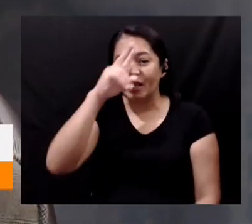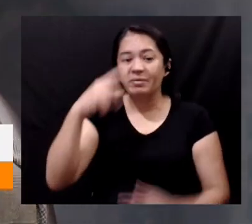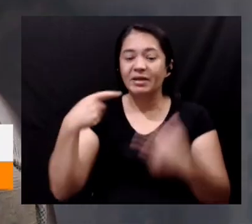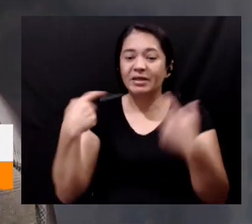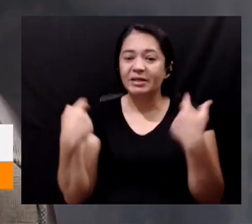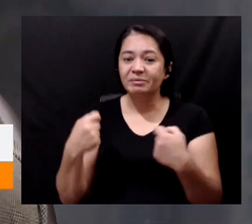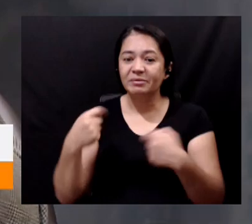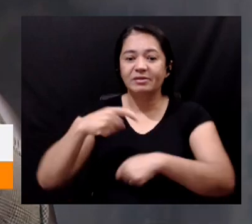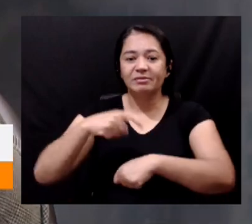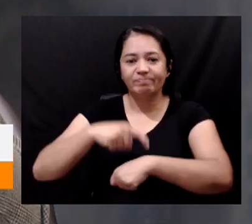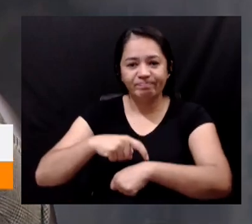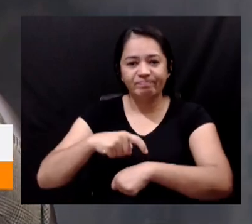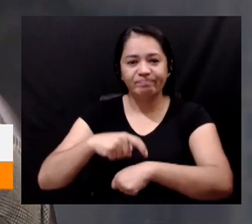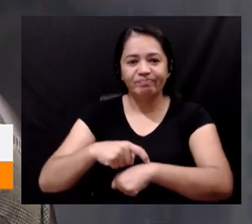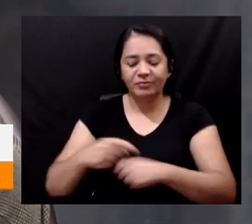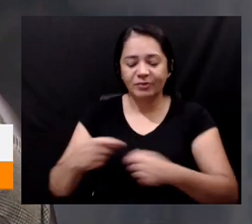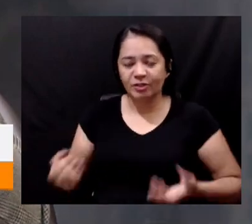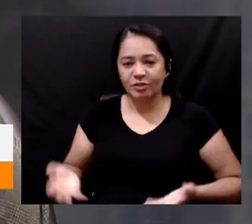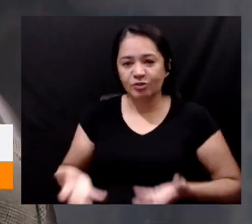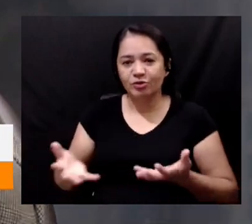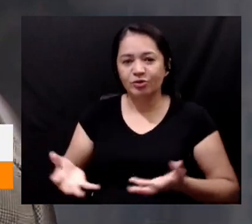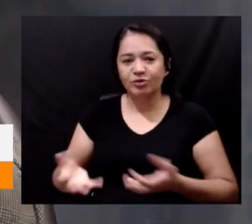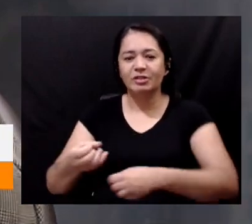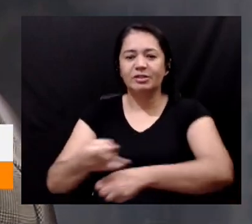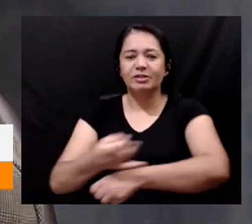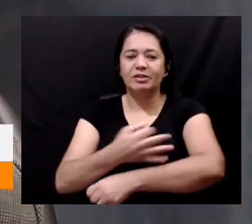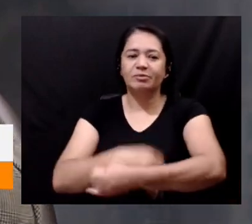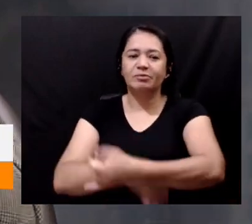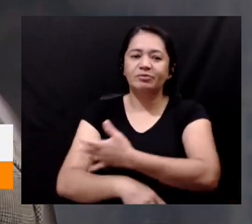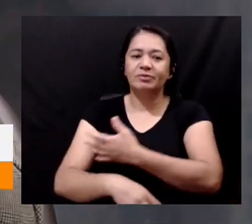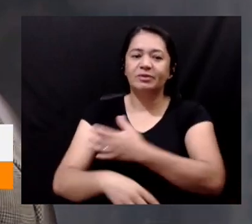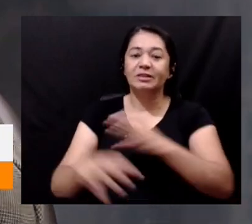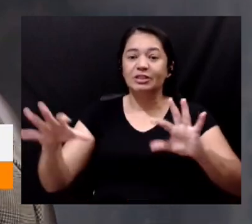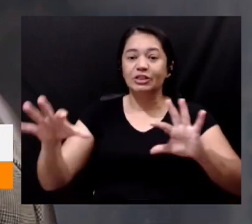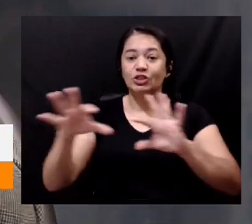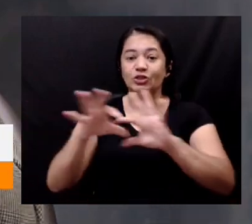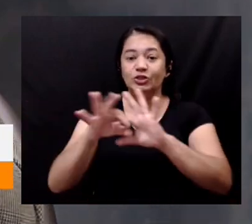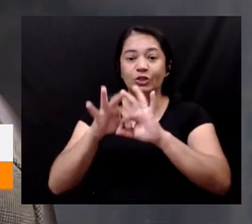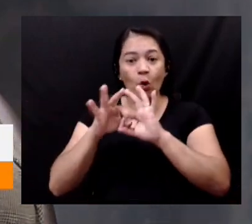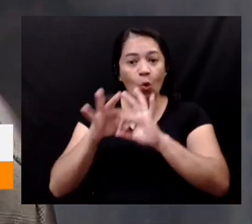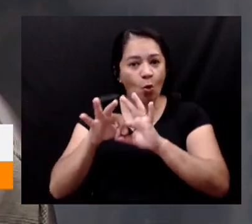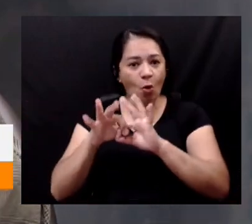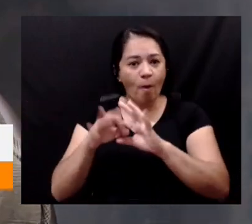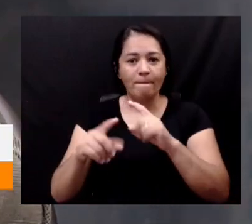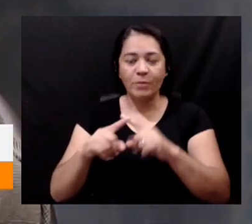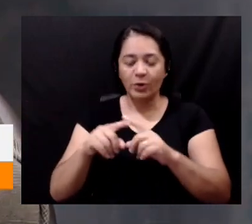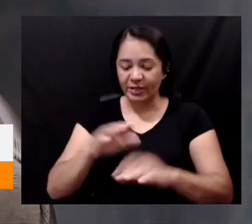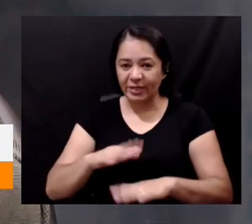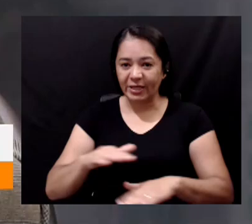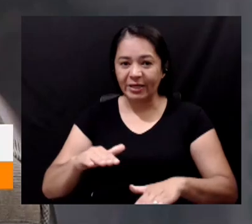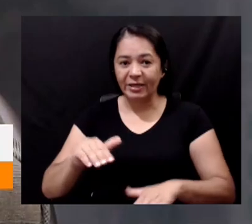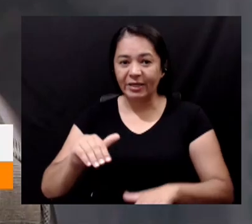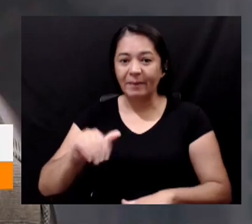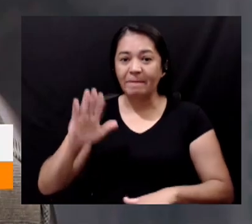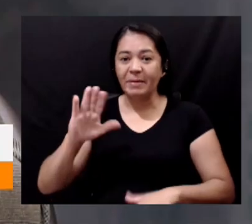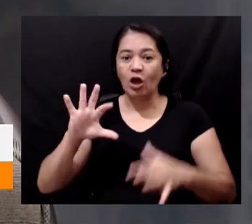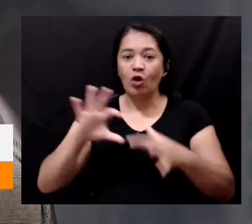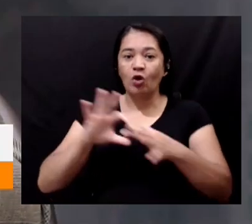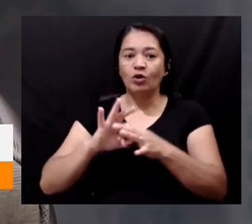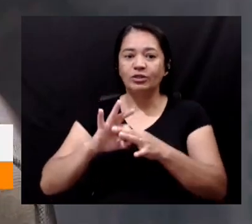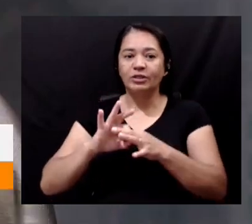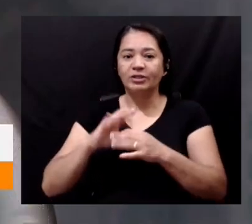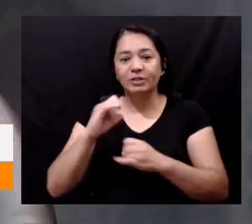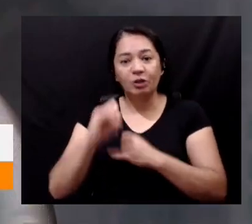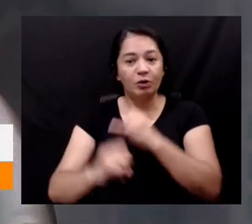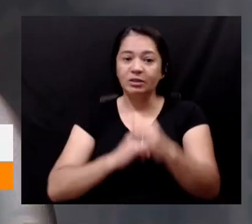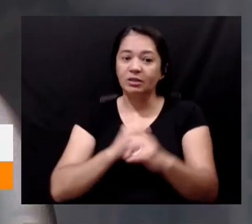de nutrição emocional, de conexão, porque a criança está muito mais conectada com a internet